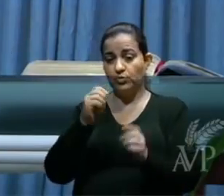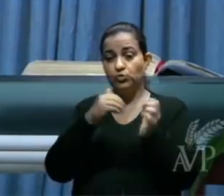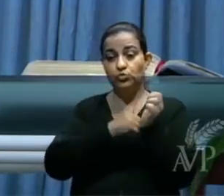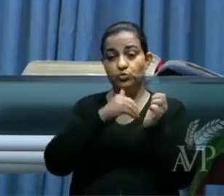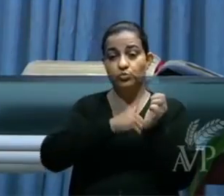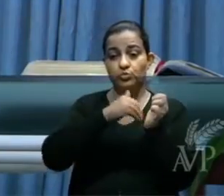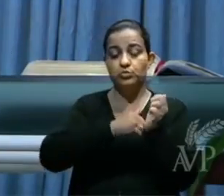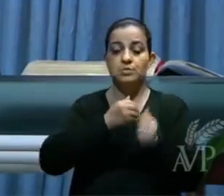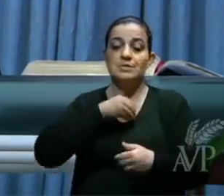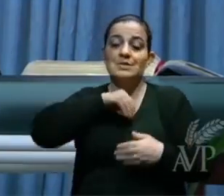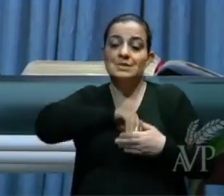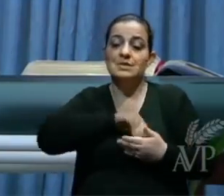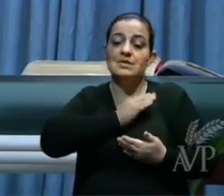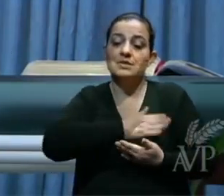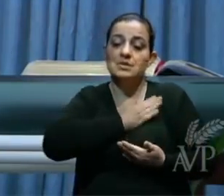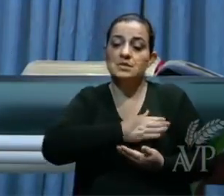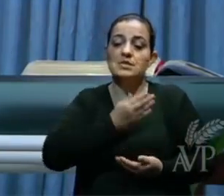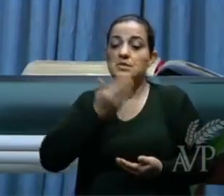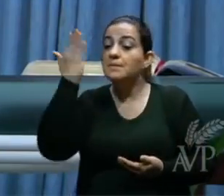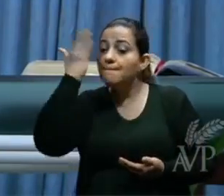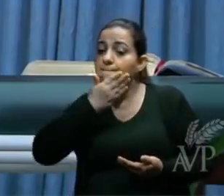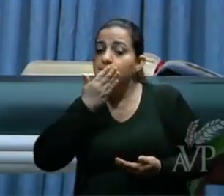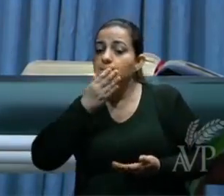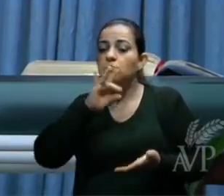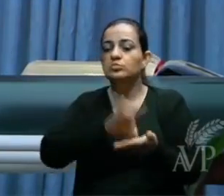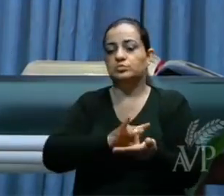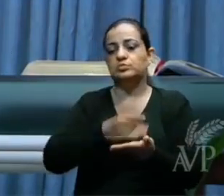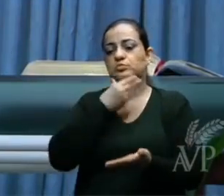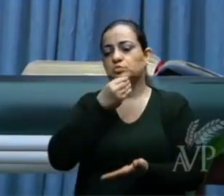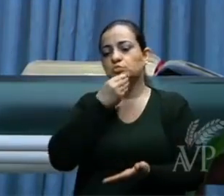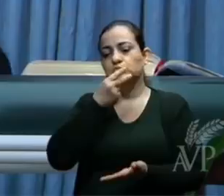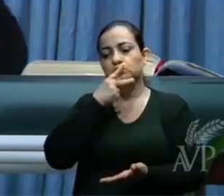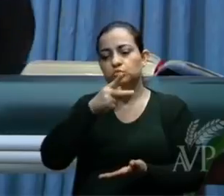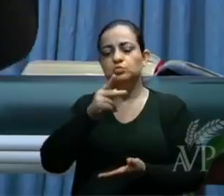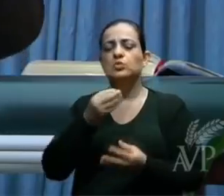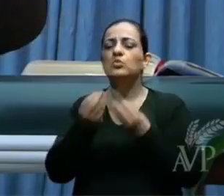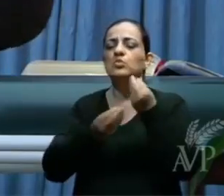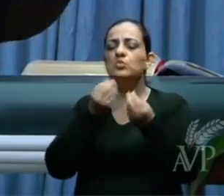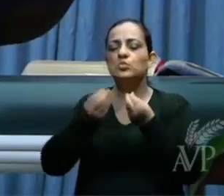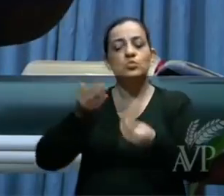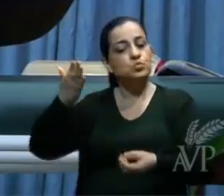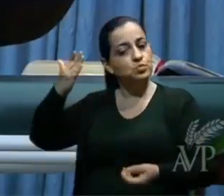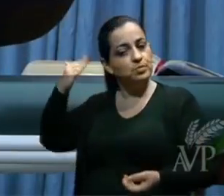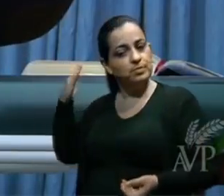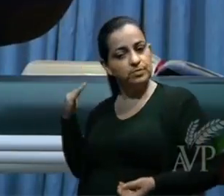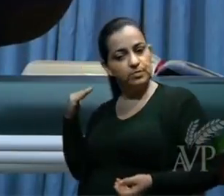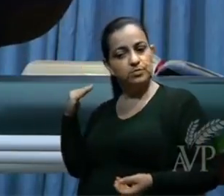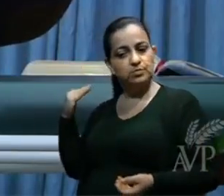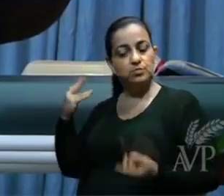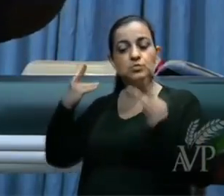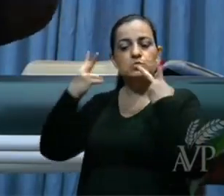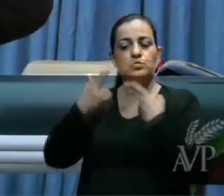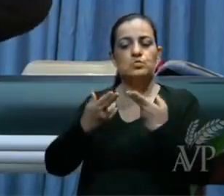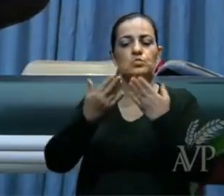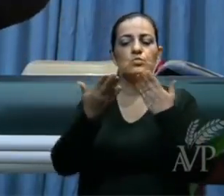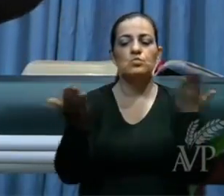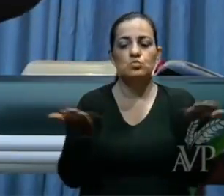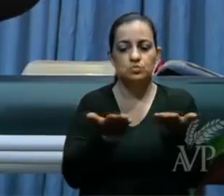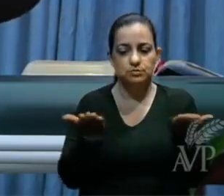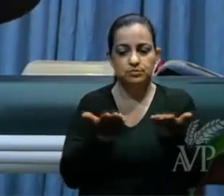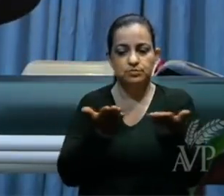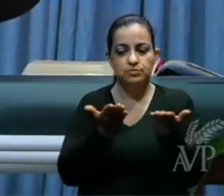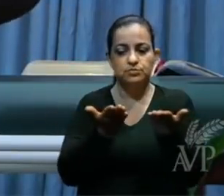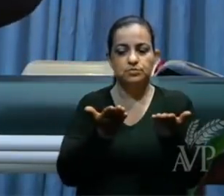dos corações e provando como foi nos dias de ló que ali